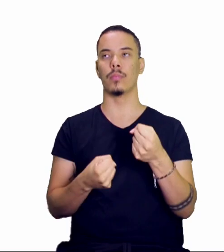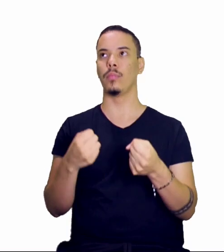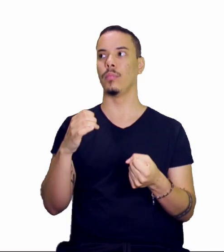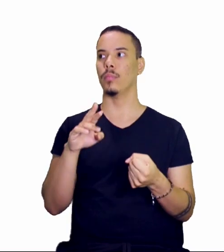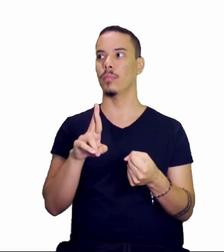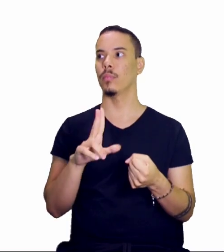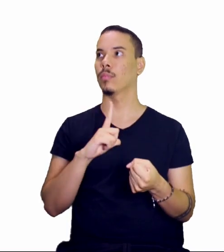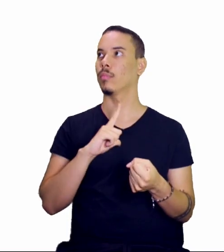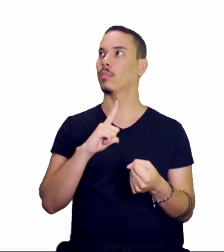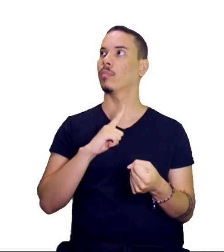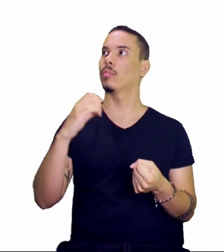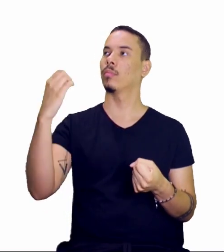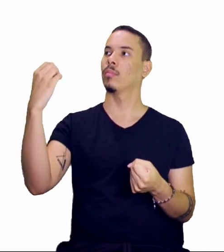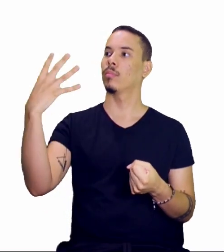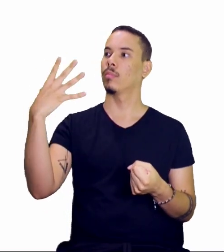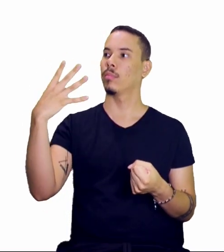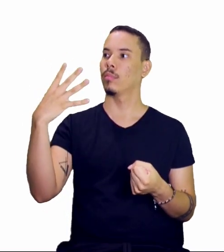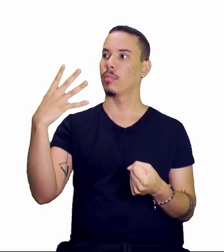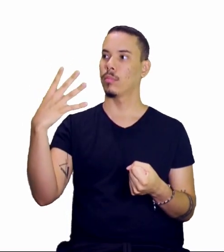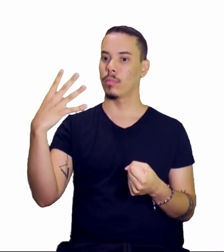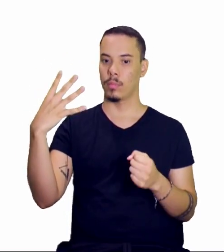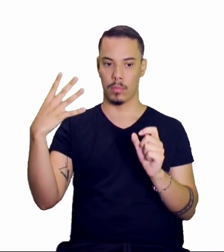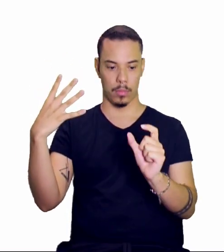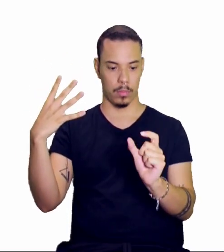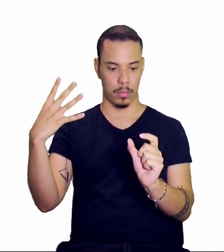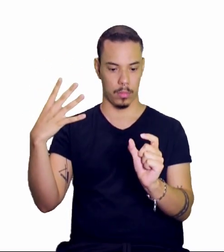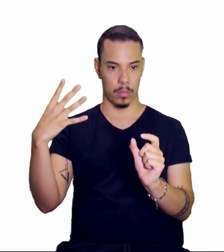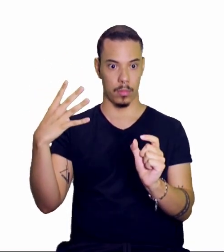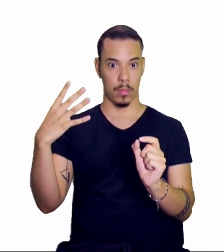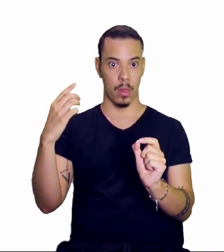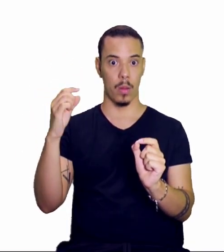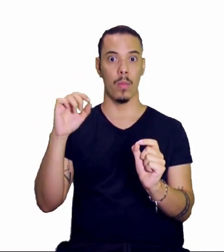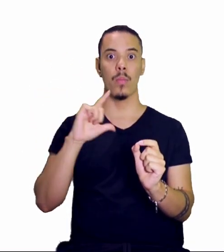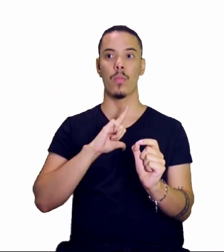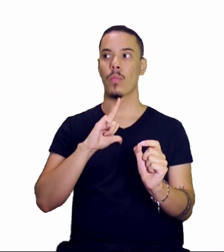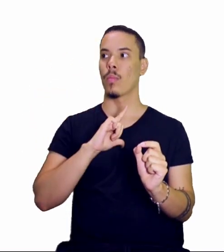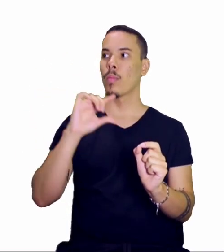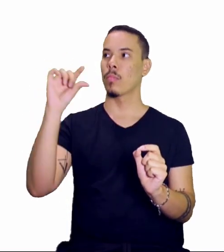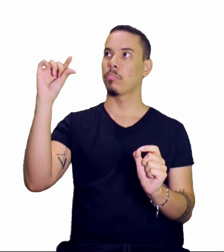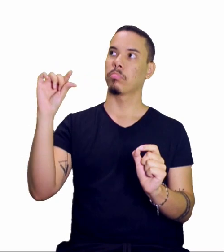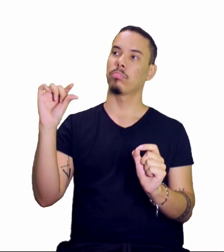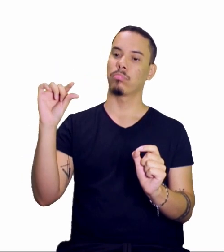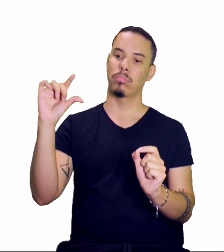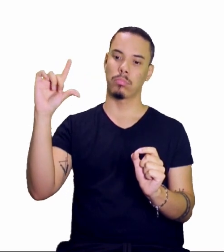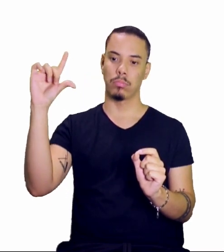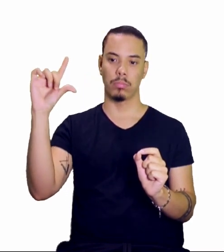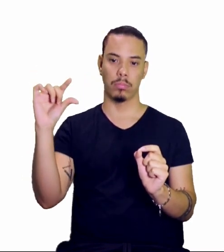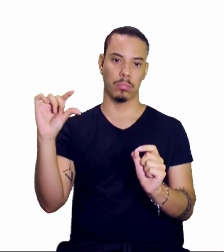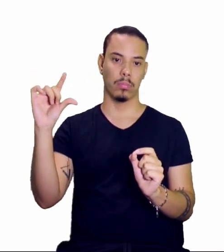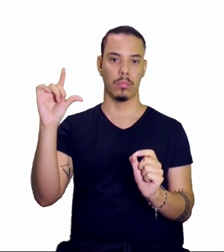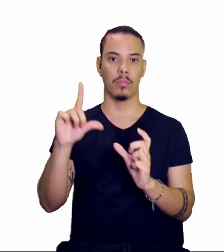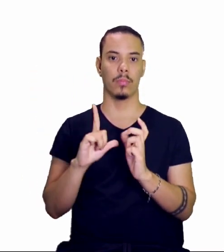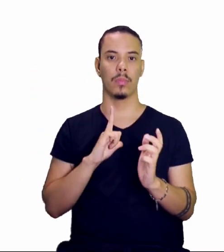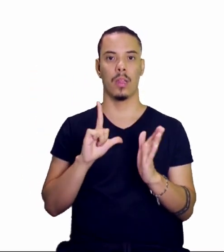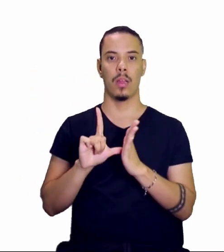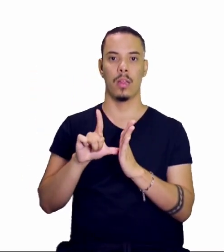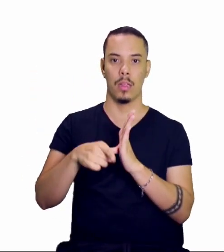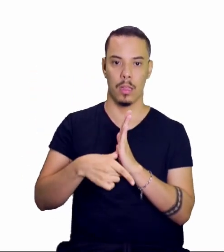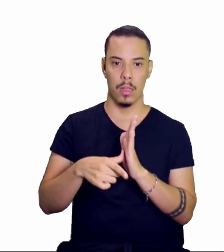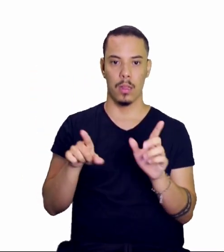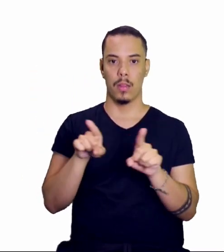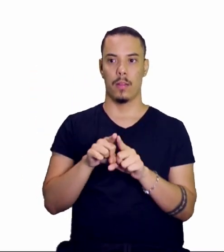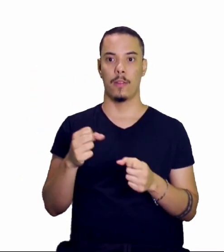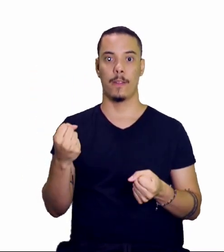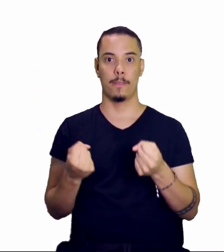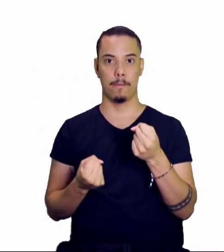tem aquele radar que mede velocidade, no velocímetro tá uma, mas lá sempre aparece um pouco a menos, né? Porque tem essa questão do atraso, da calibração do sensor. O